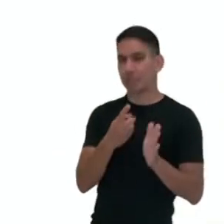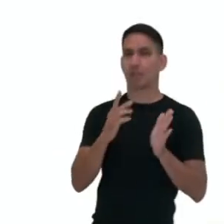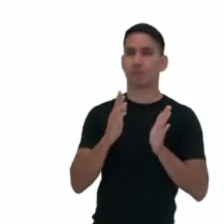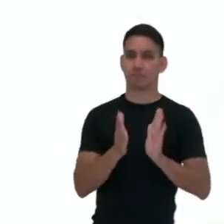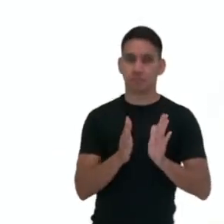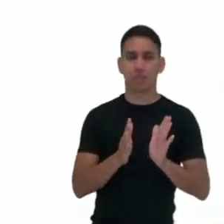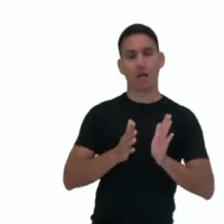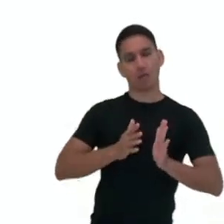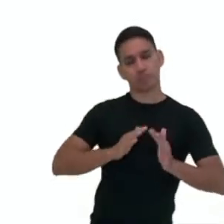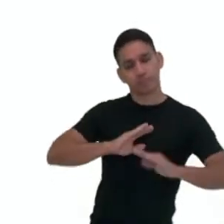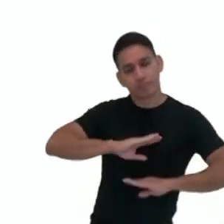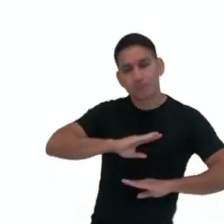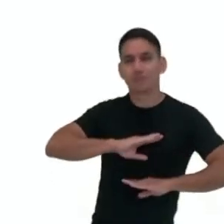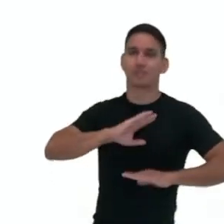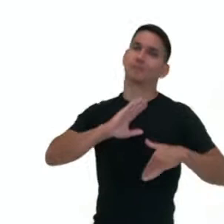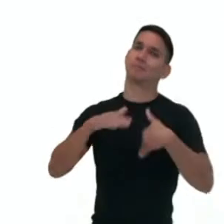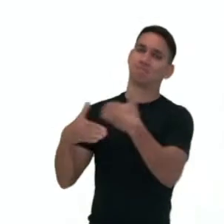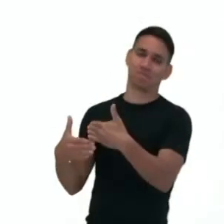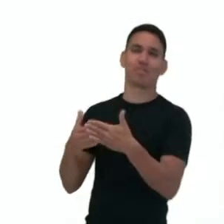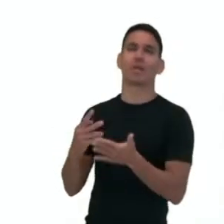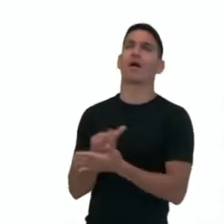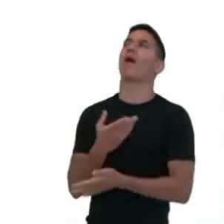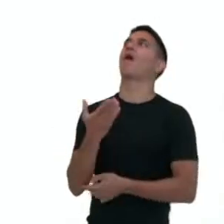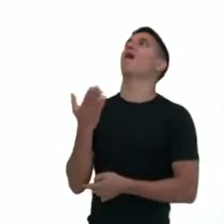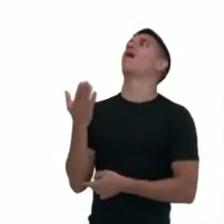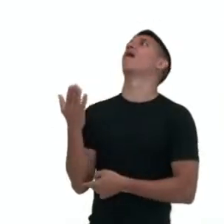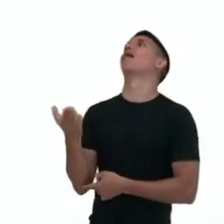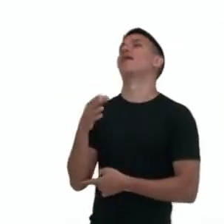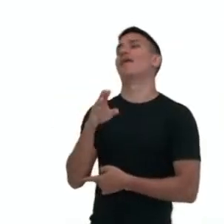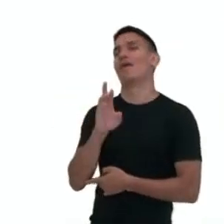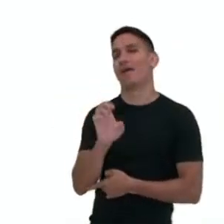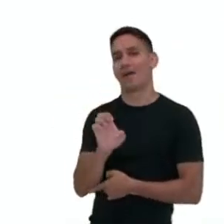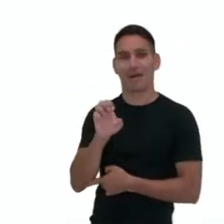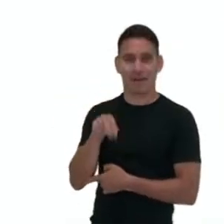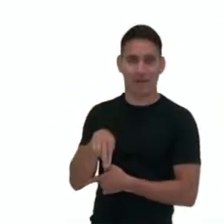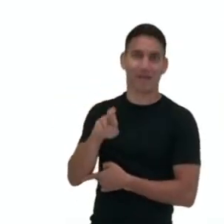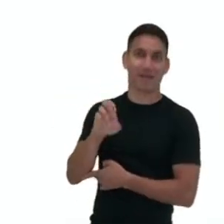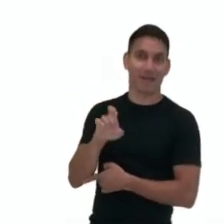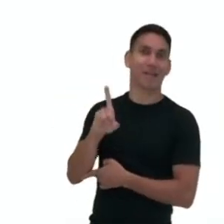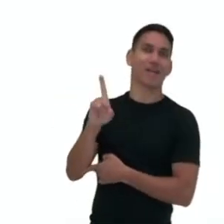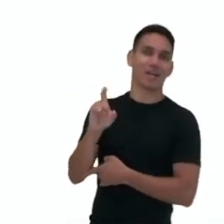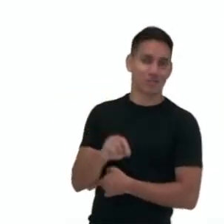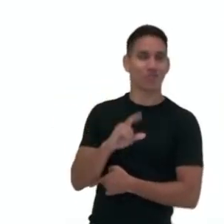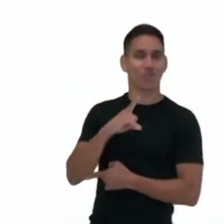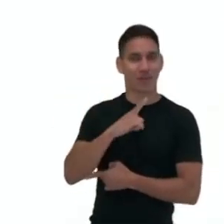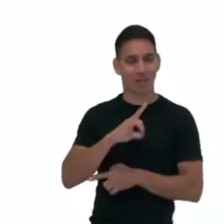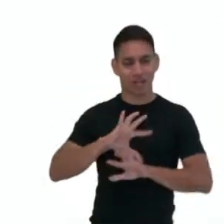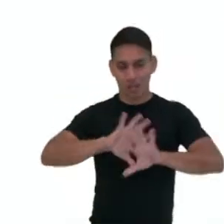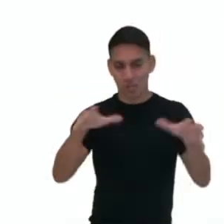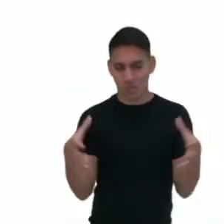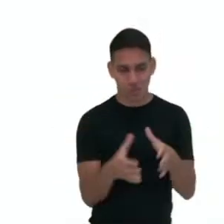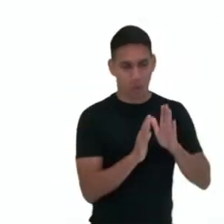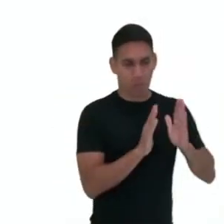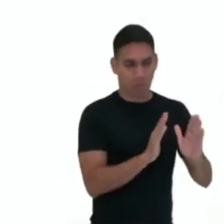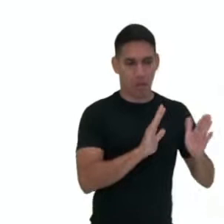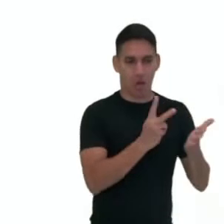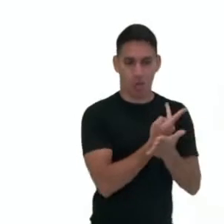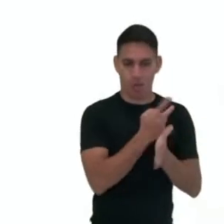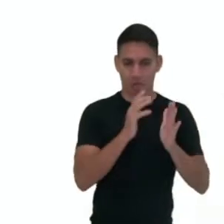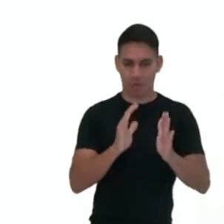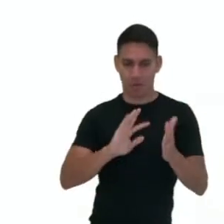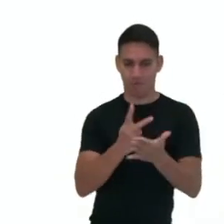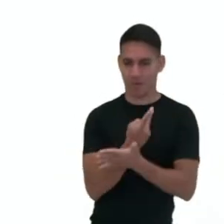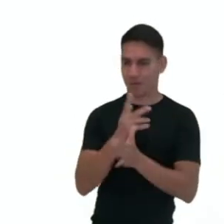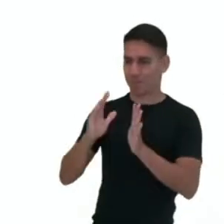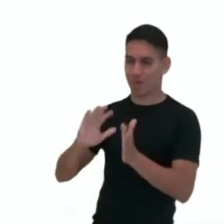situação? Ah, professor, então é enredo o nome, então, dessa série de acontecimentos? Sim,